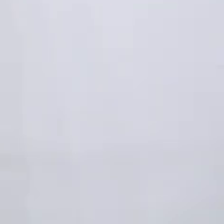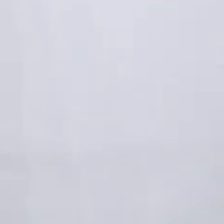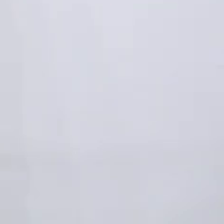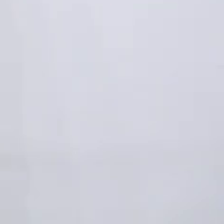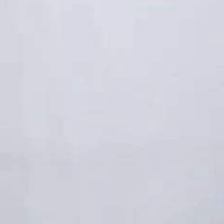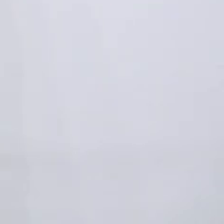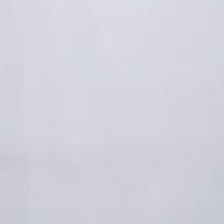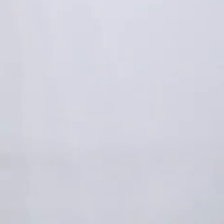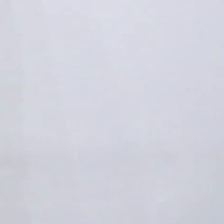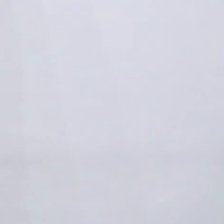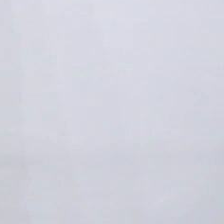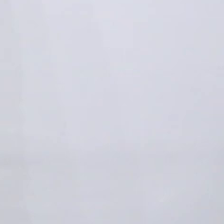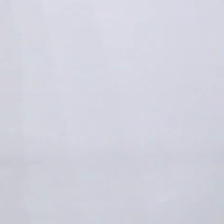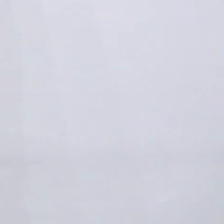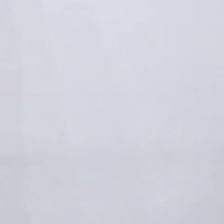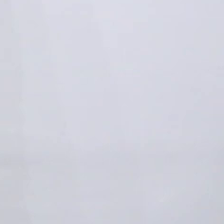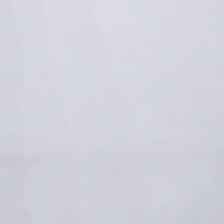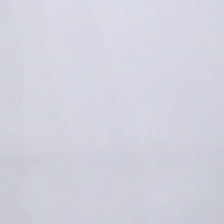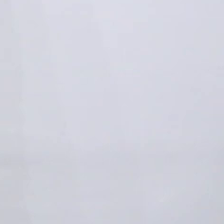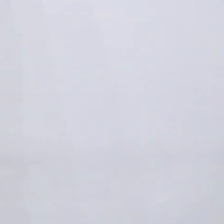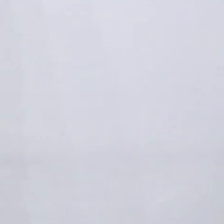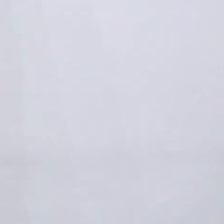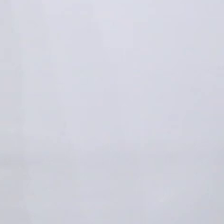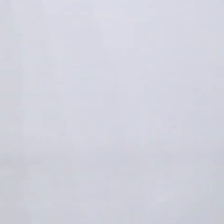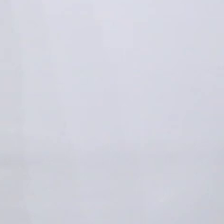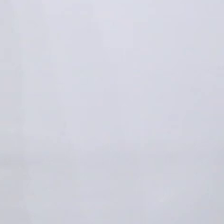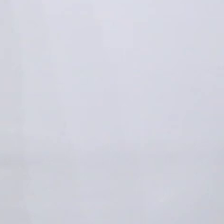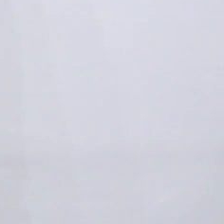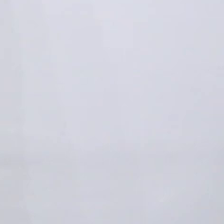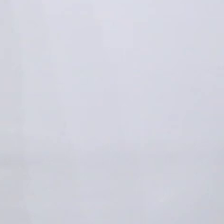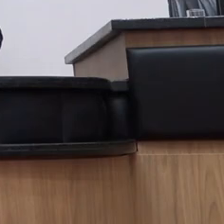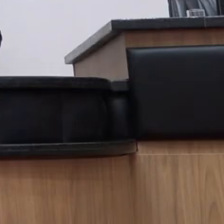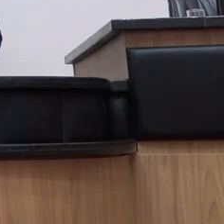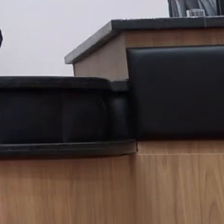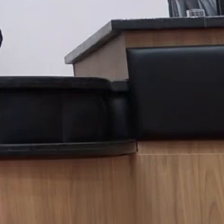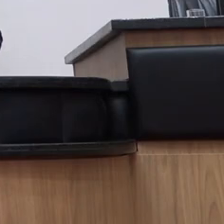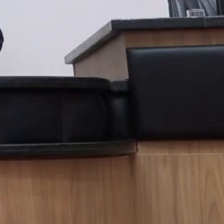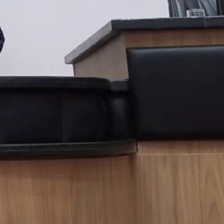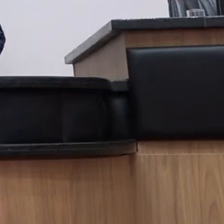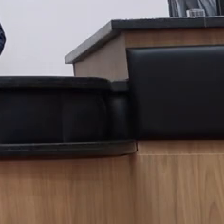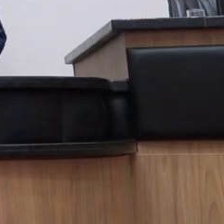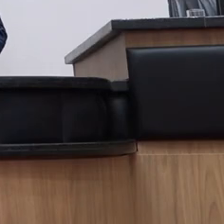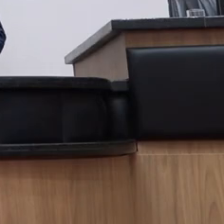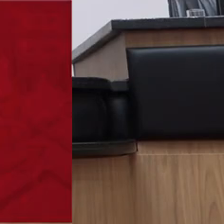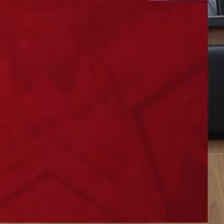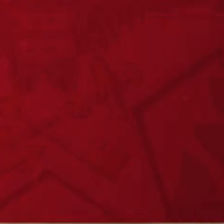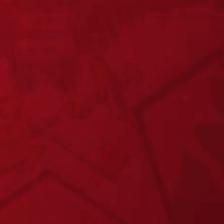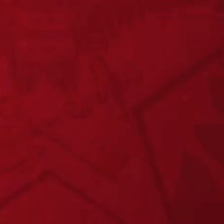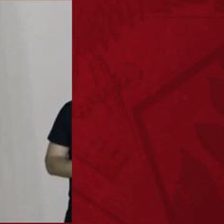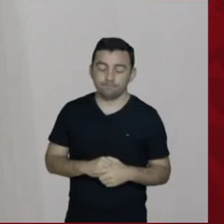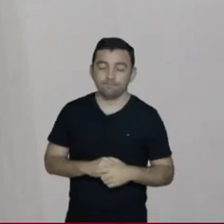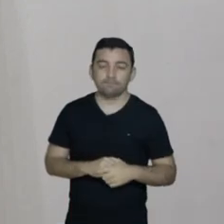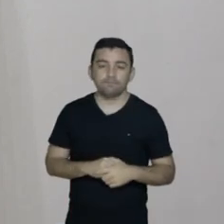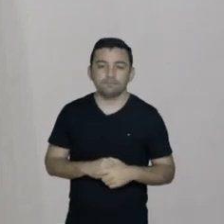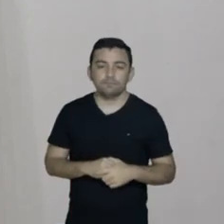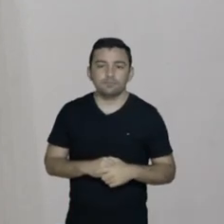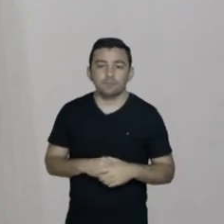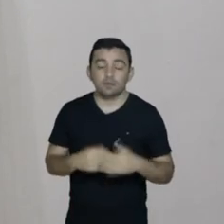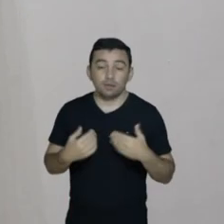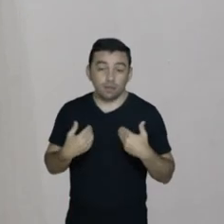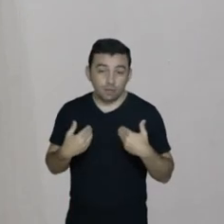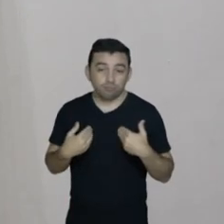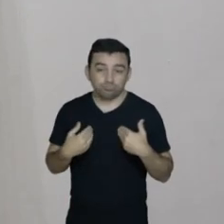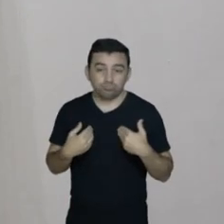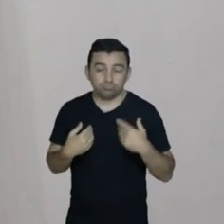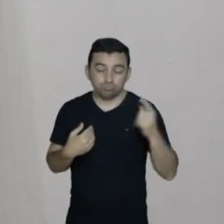o deputado antes do atual ministro da Fazenda Fernando Haddad eu venho